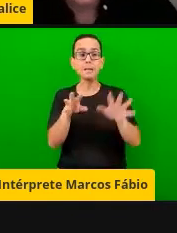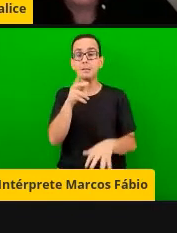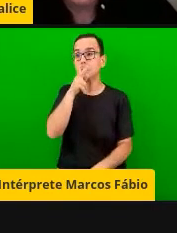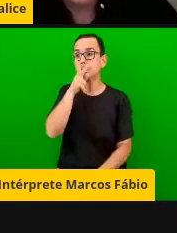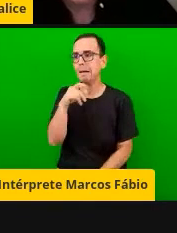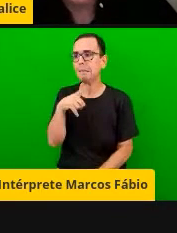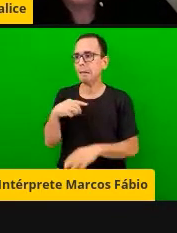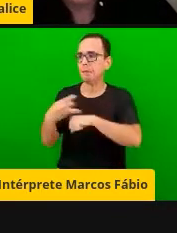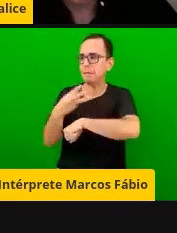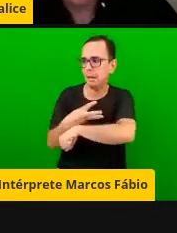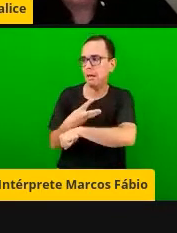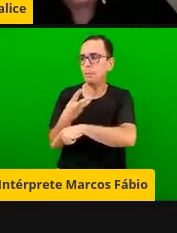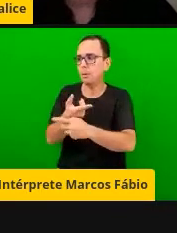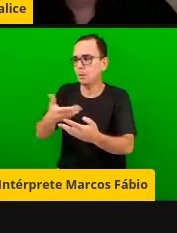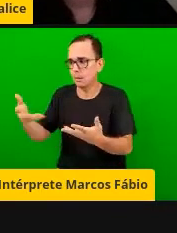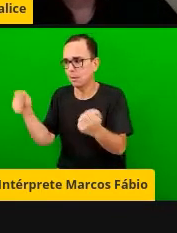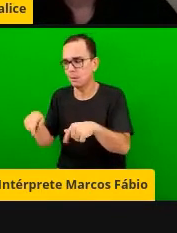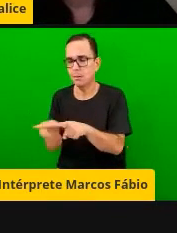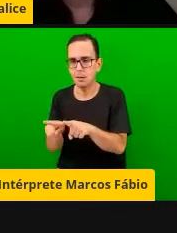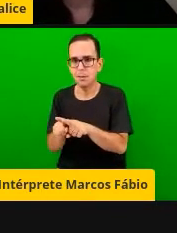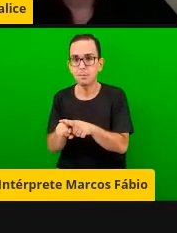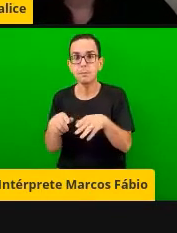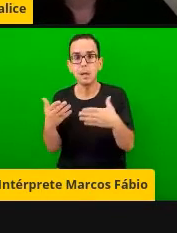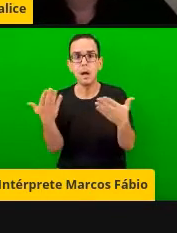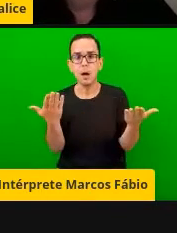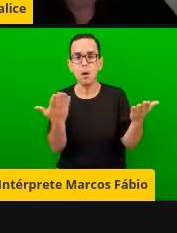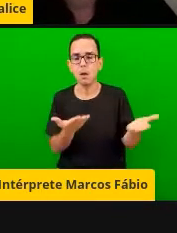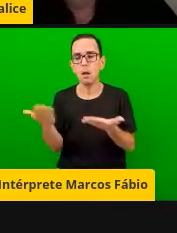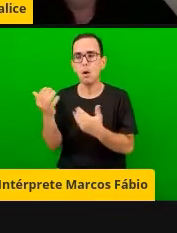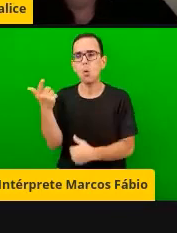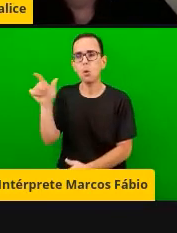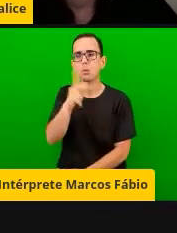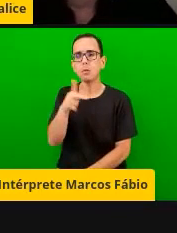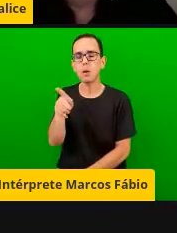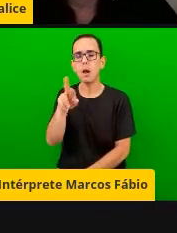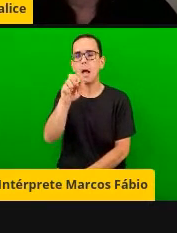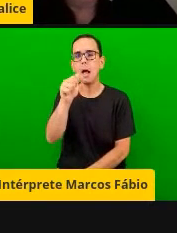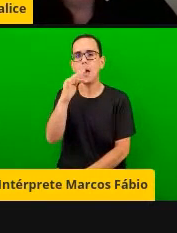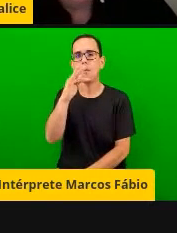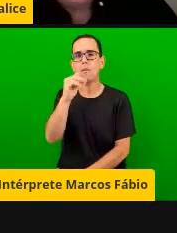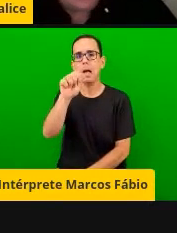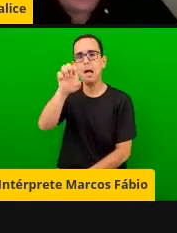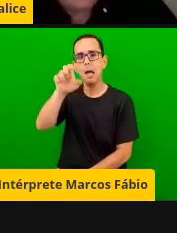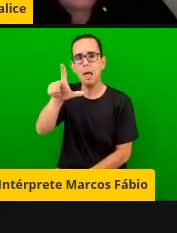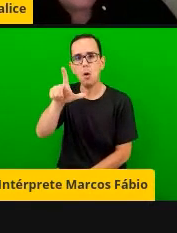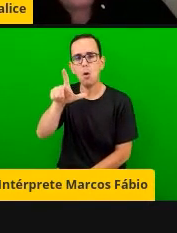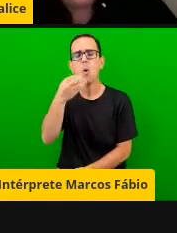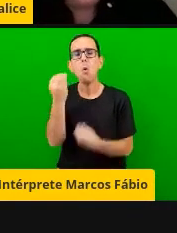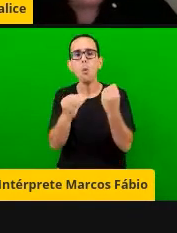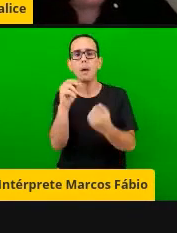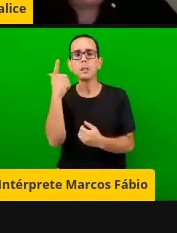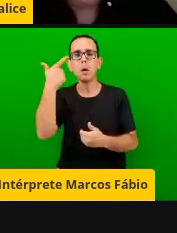WhatsApp e assim por diante, tá bom? Então, agora o Rafael vai entrar falando um pouquinho aí de como essa geopolítica,